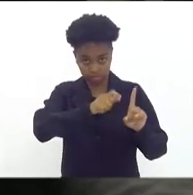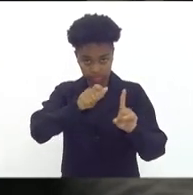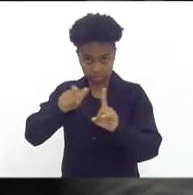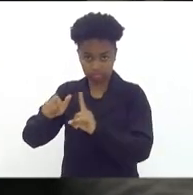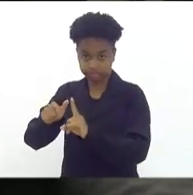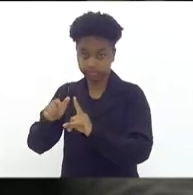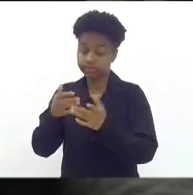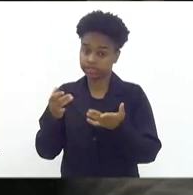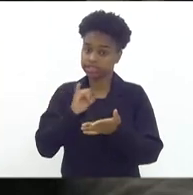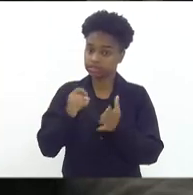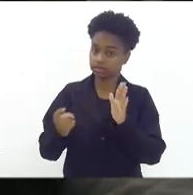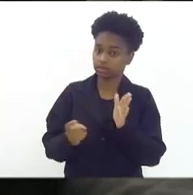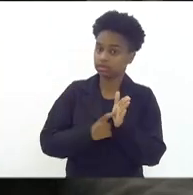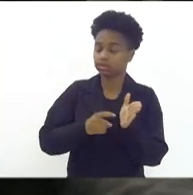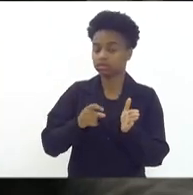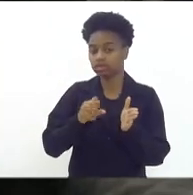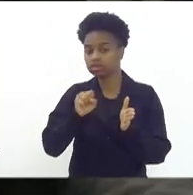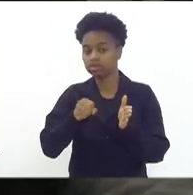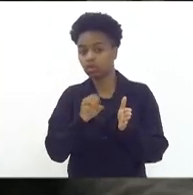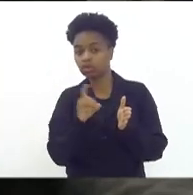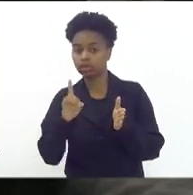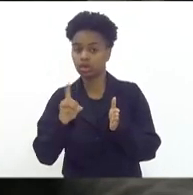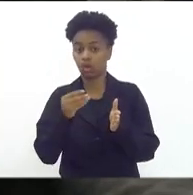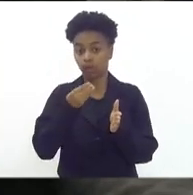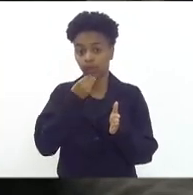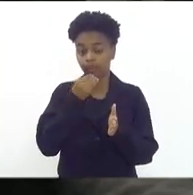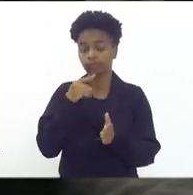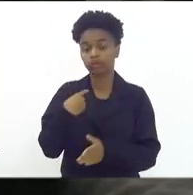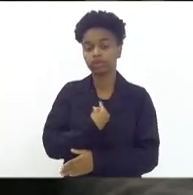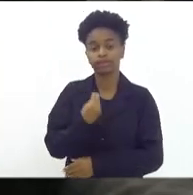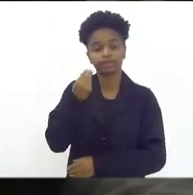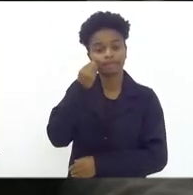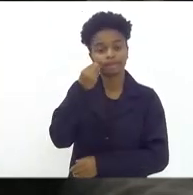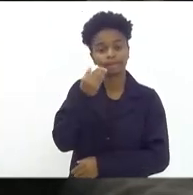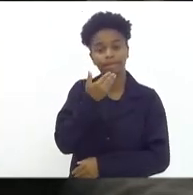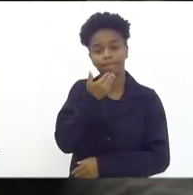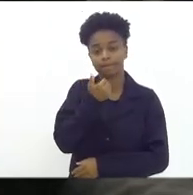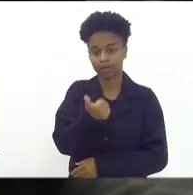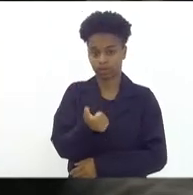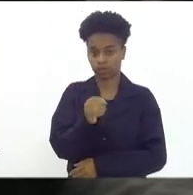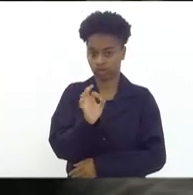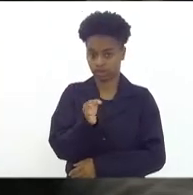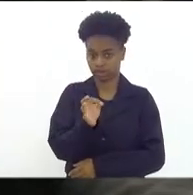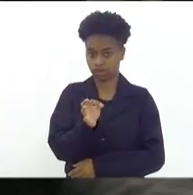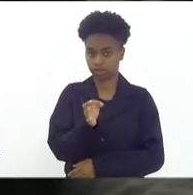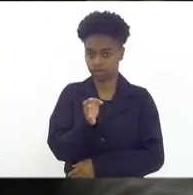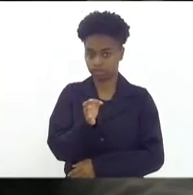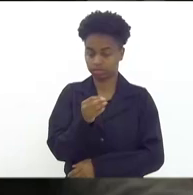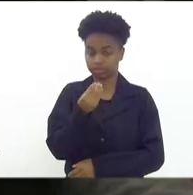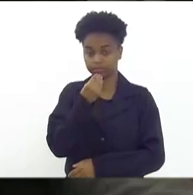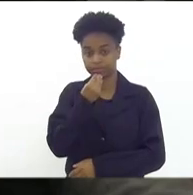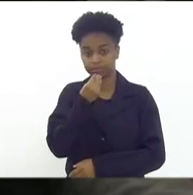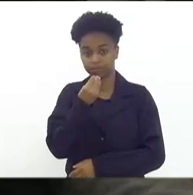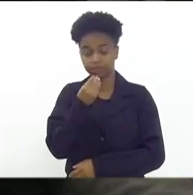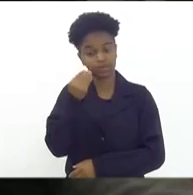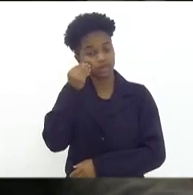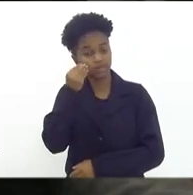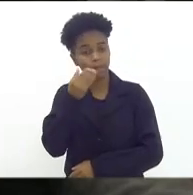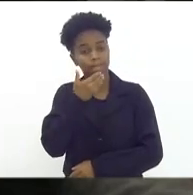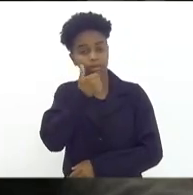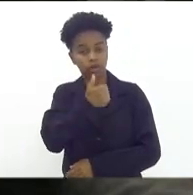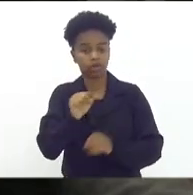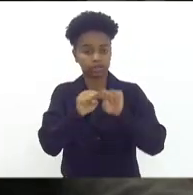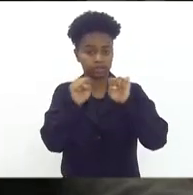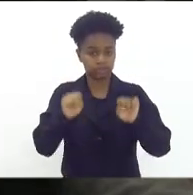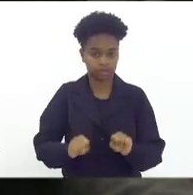óbvio que todo Deputado faz isso na intuição de tentar melhorar né o sistema o serviço dentro